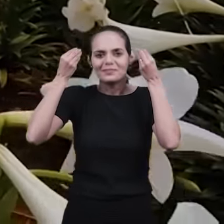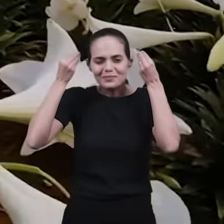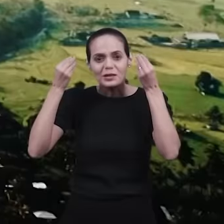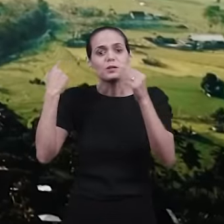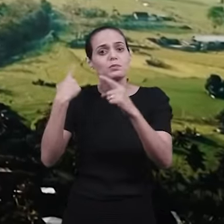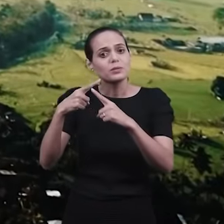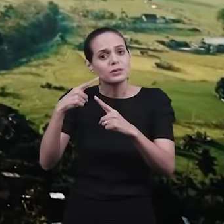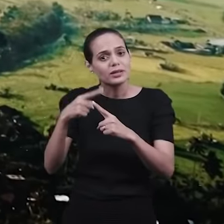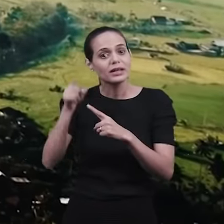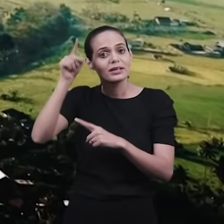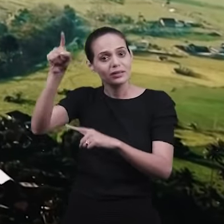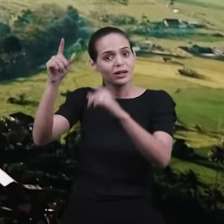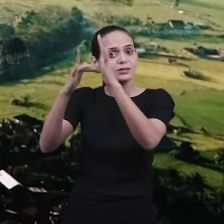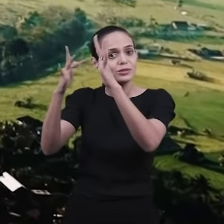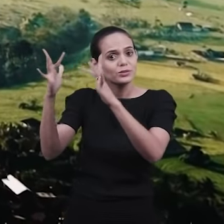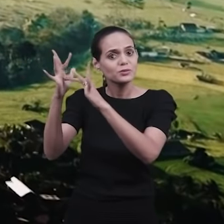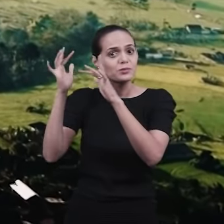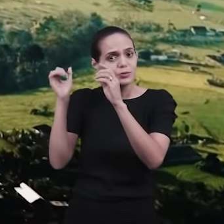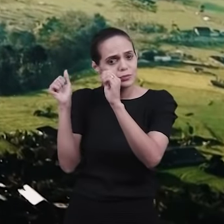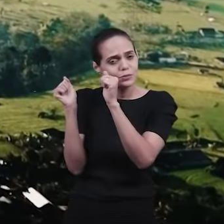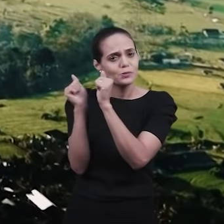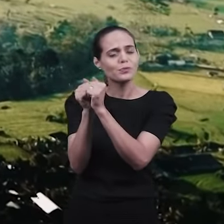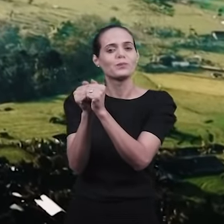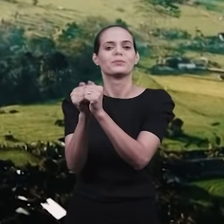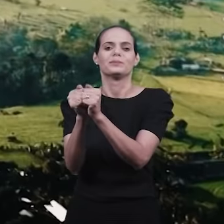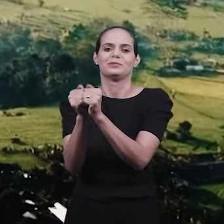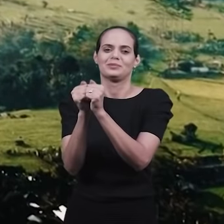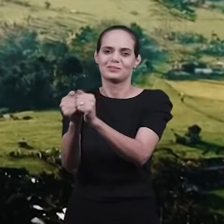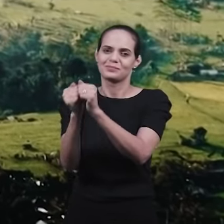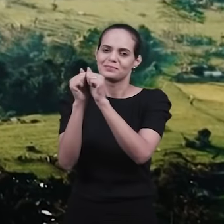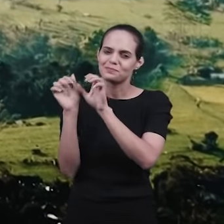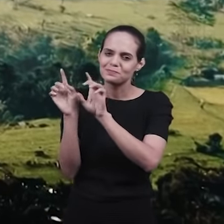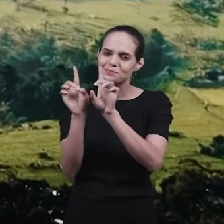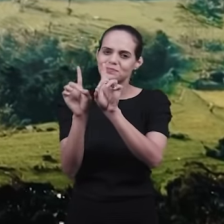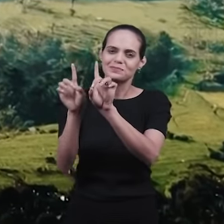chorar, pois ali conosco estará